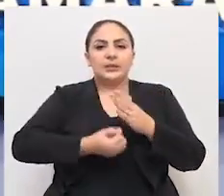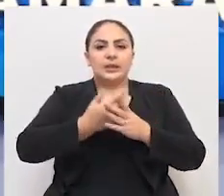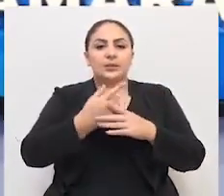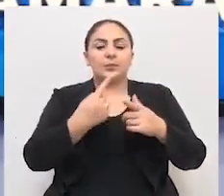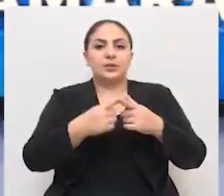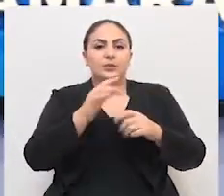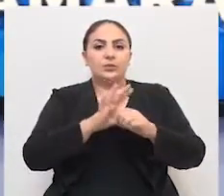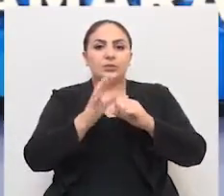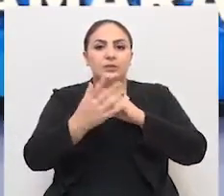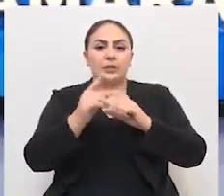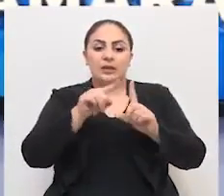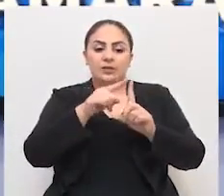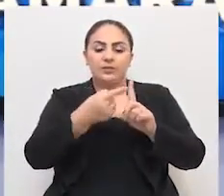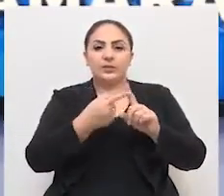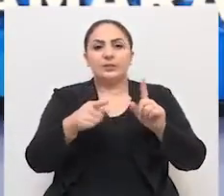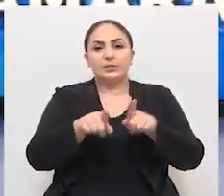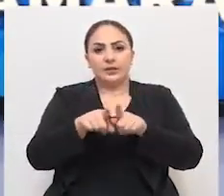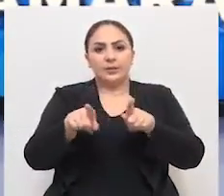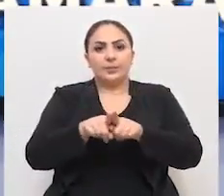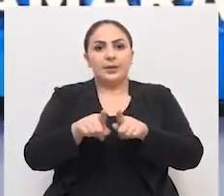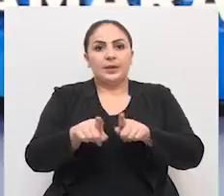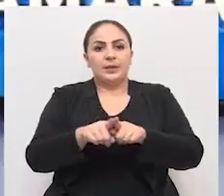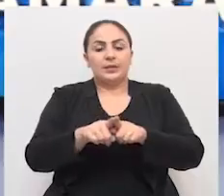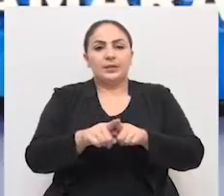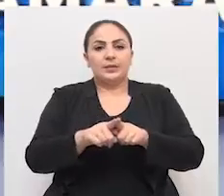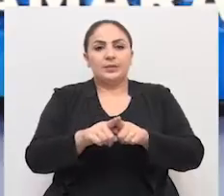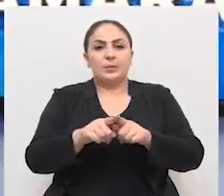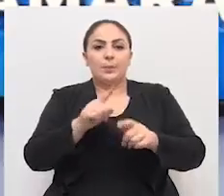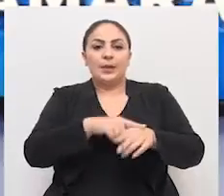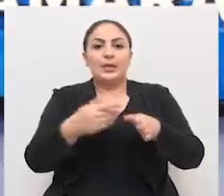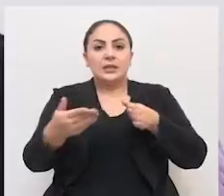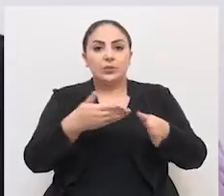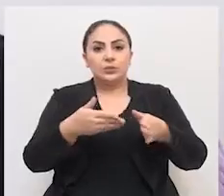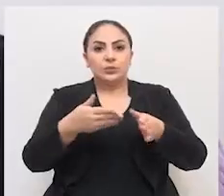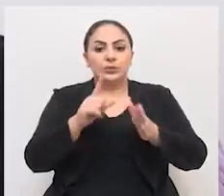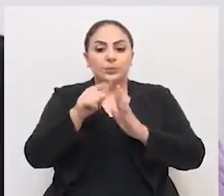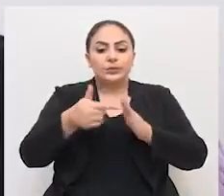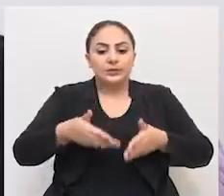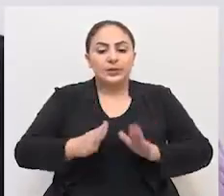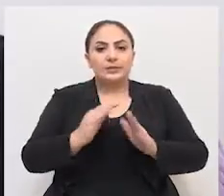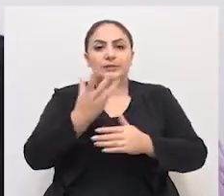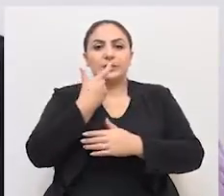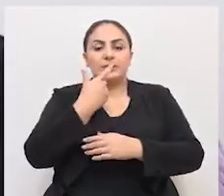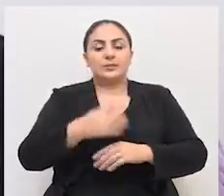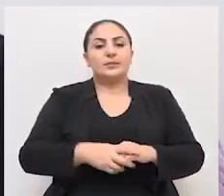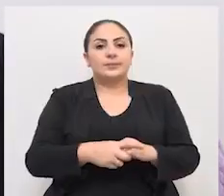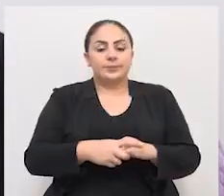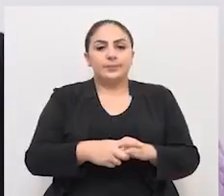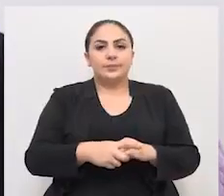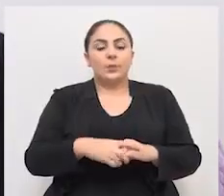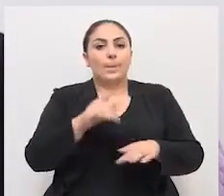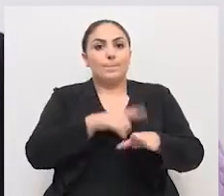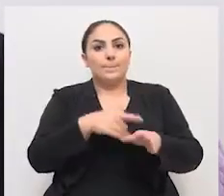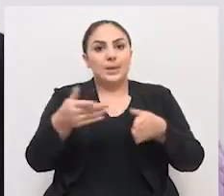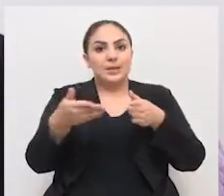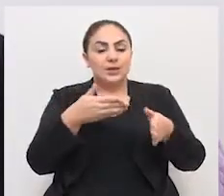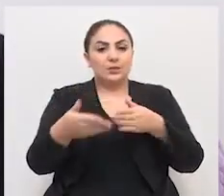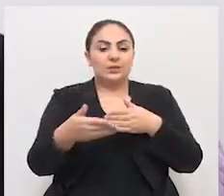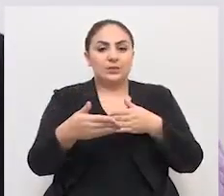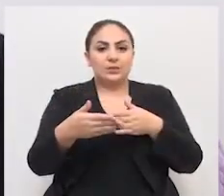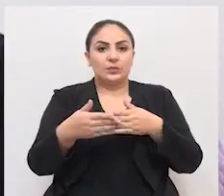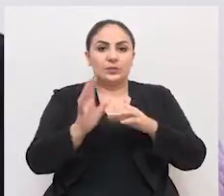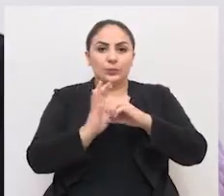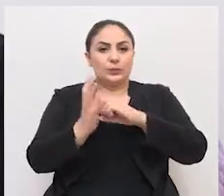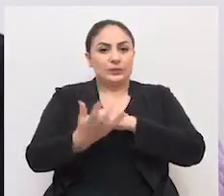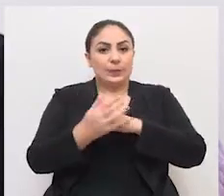gerados pela pandemia na gravidez e também no puerpério. Em época de pandemia, é um momento